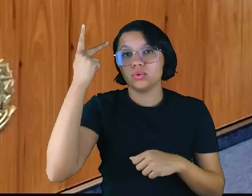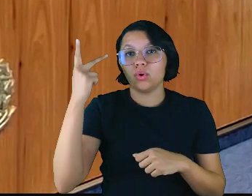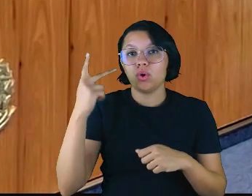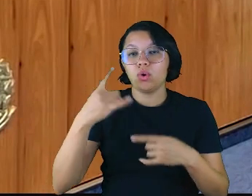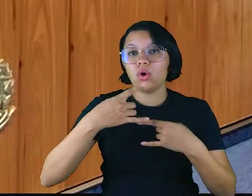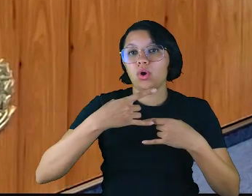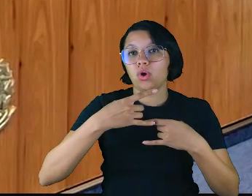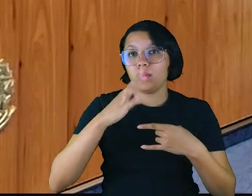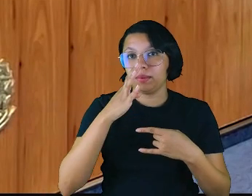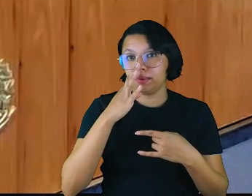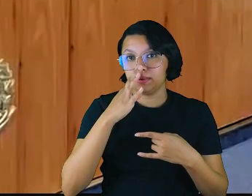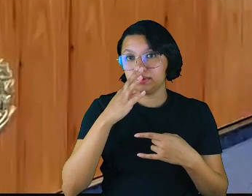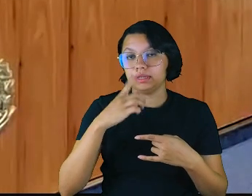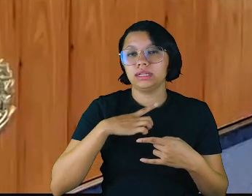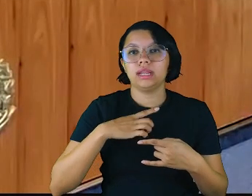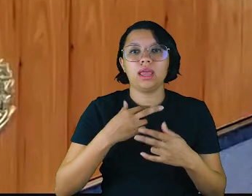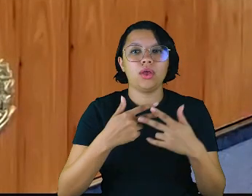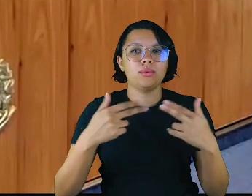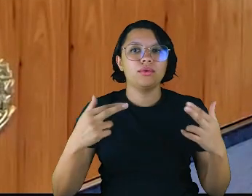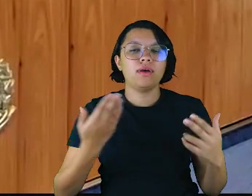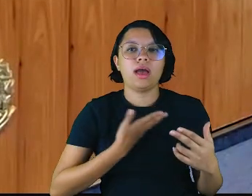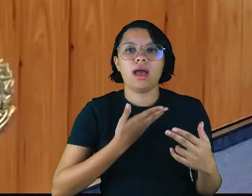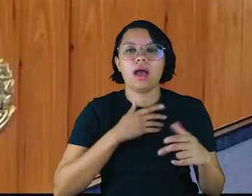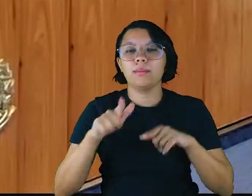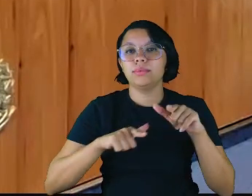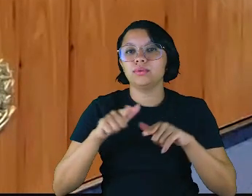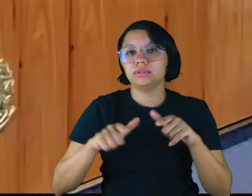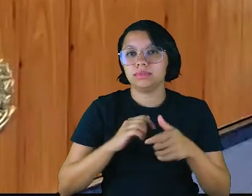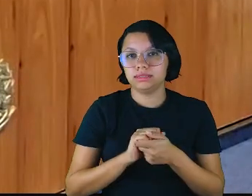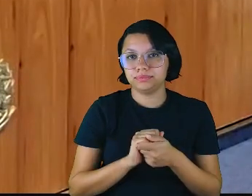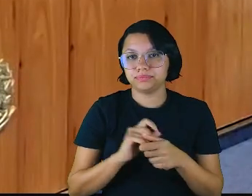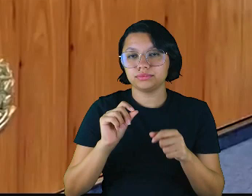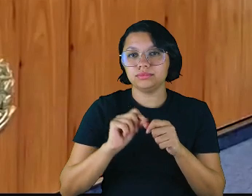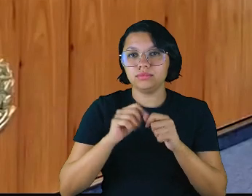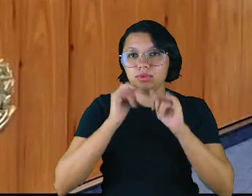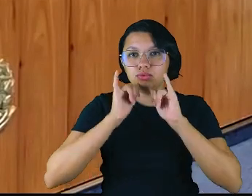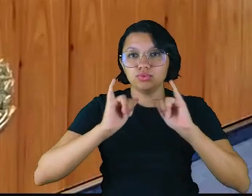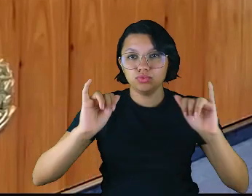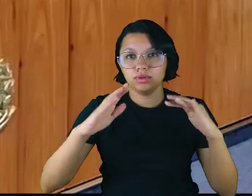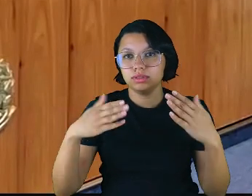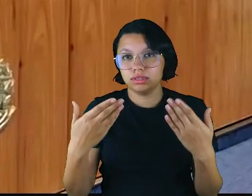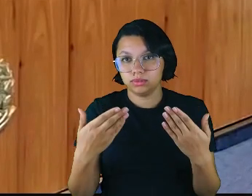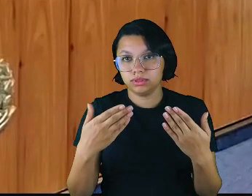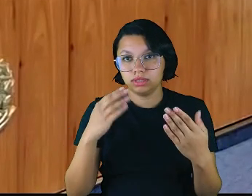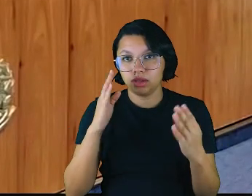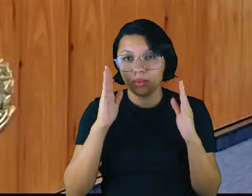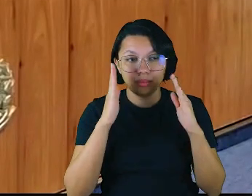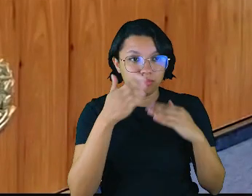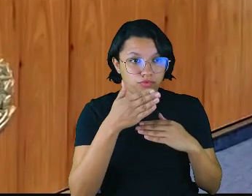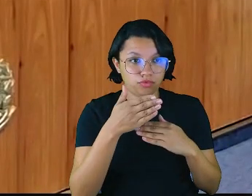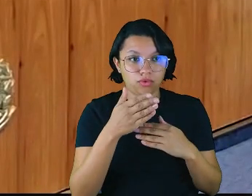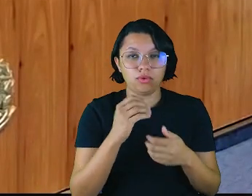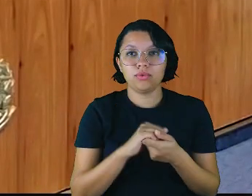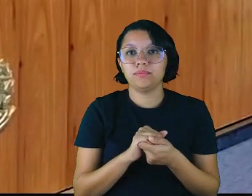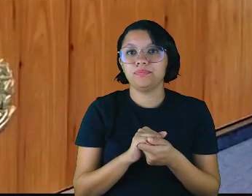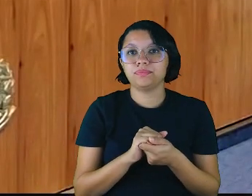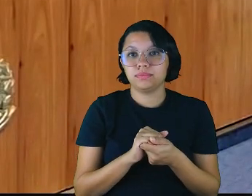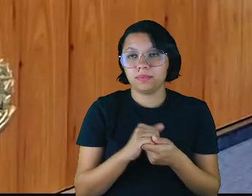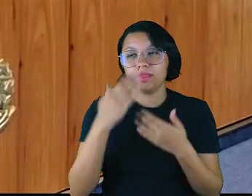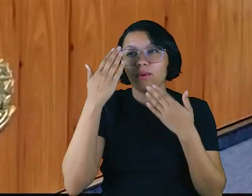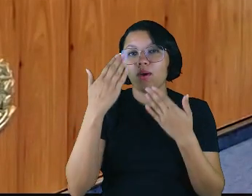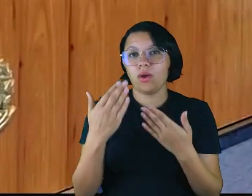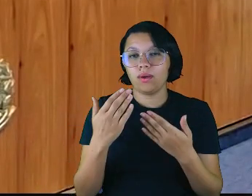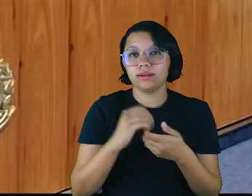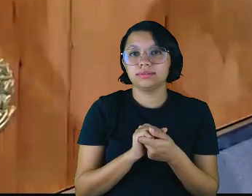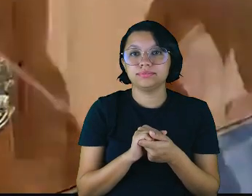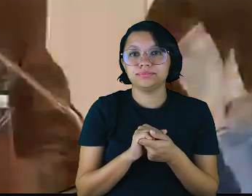telepresencial. Imagino que existam vários colegas trabalhistas que nós fizemos a divulgação, então me dirijo a eles também com a